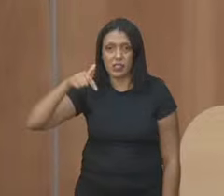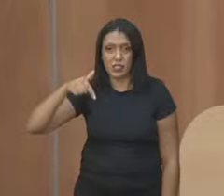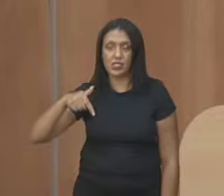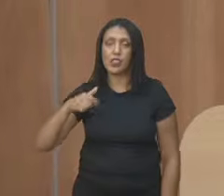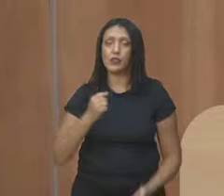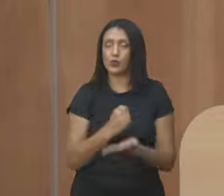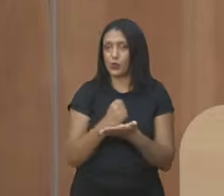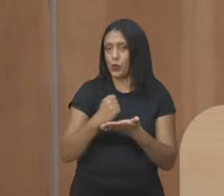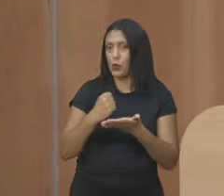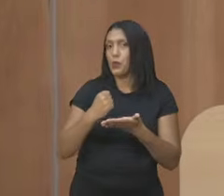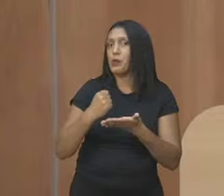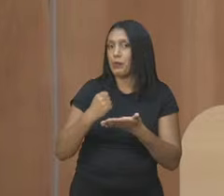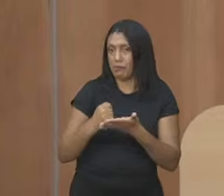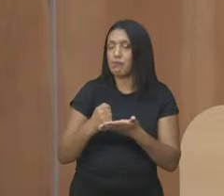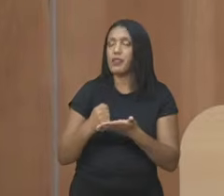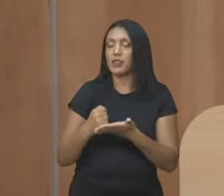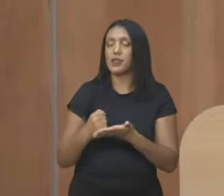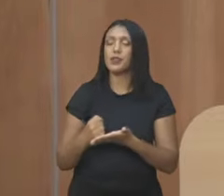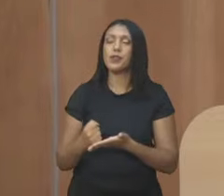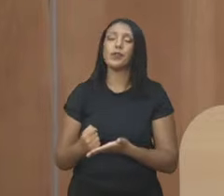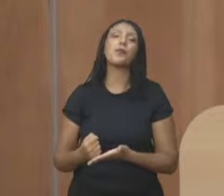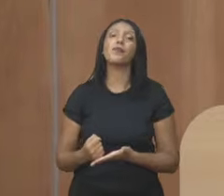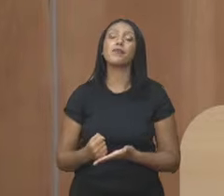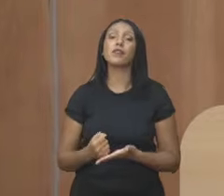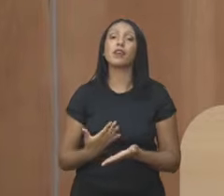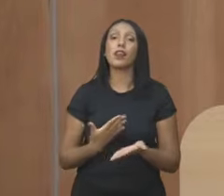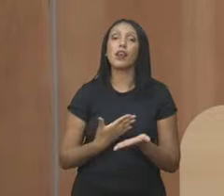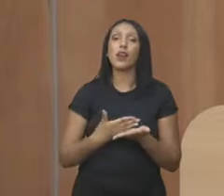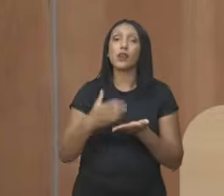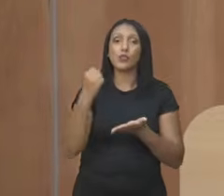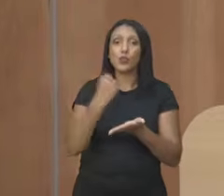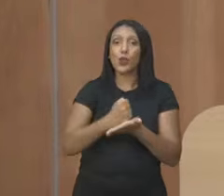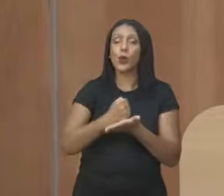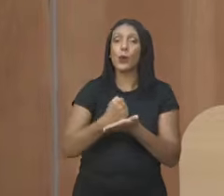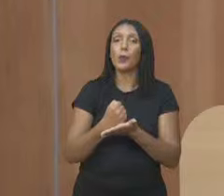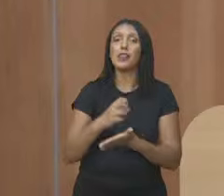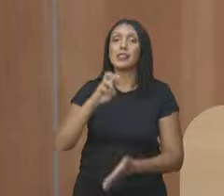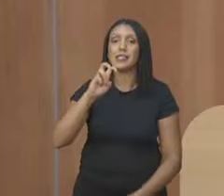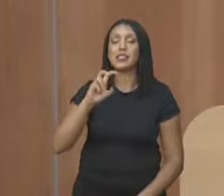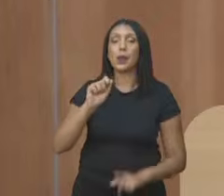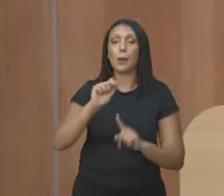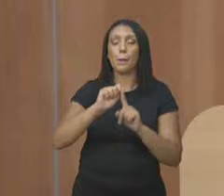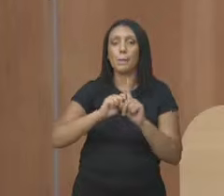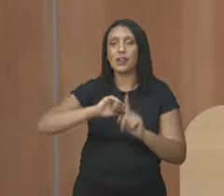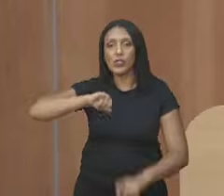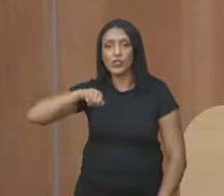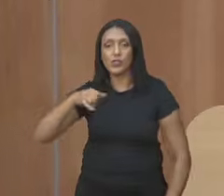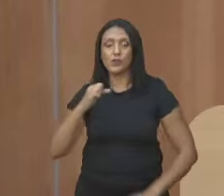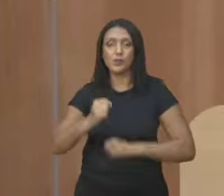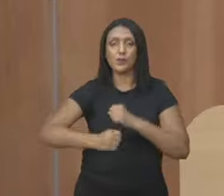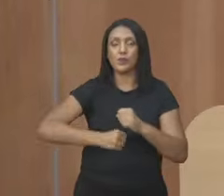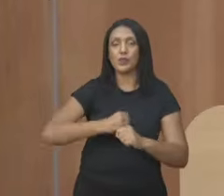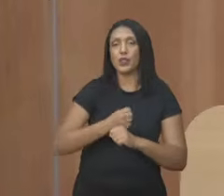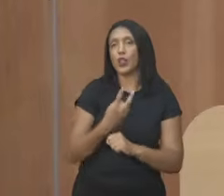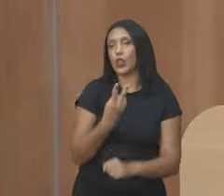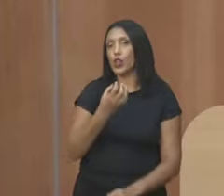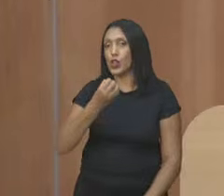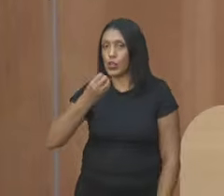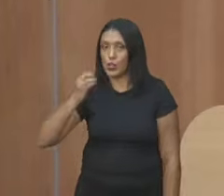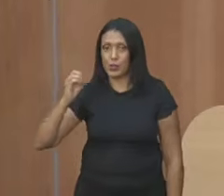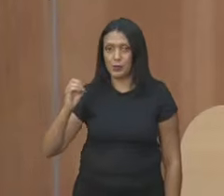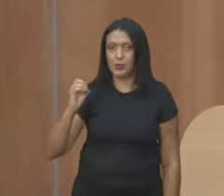de Jacareí foi constituída em 5 de janeiro de 2000. E inscrita no Cadastro Nacional de Pessoas